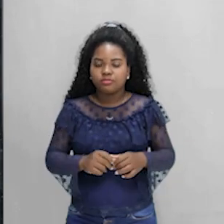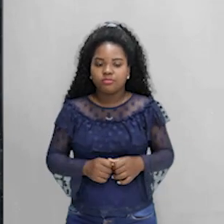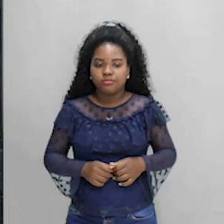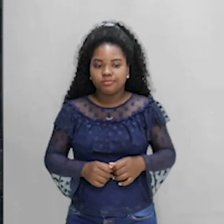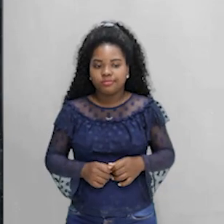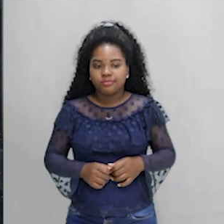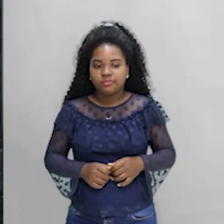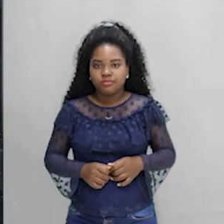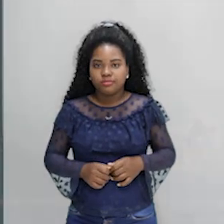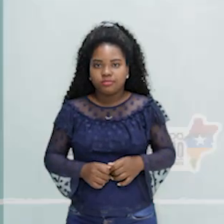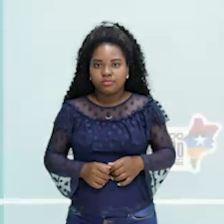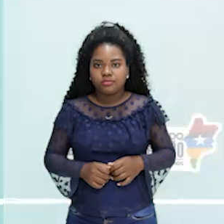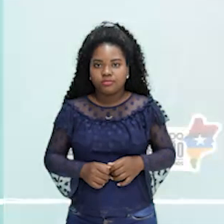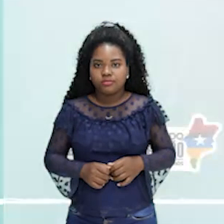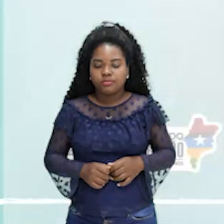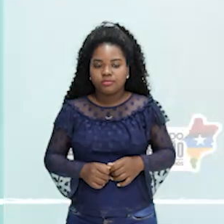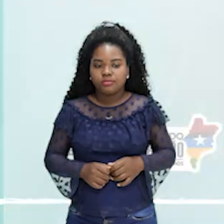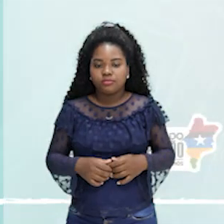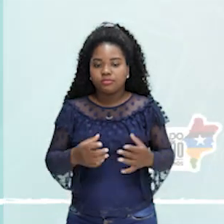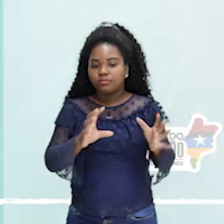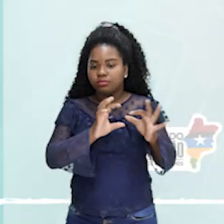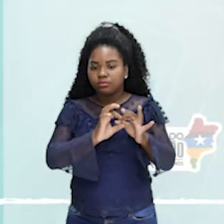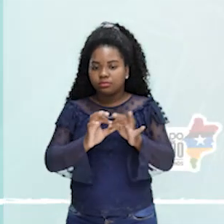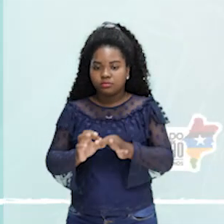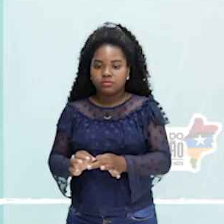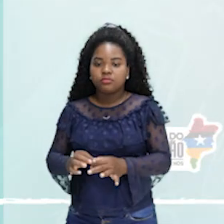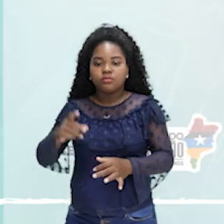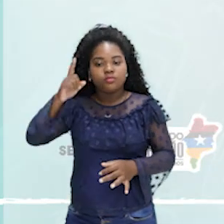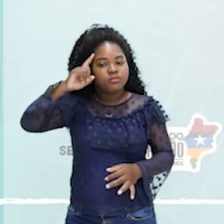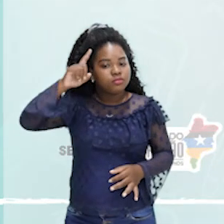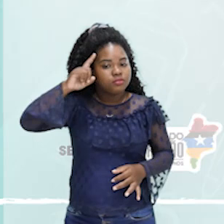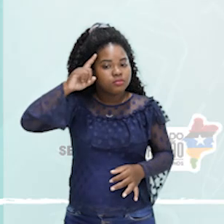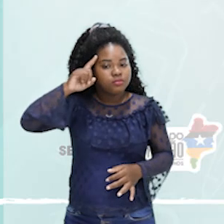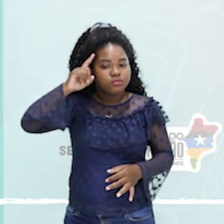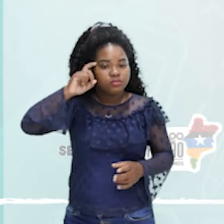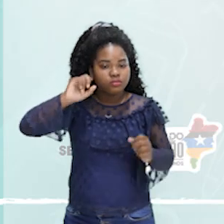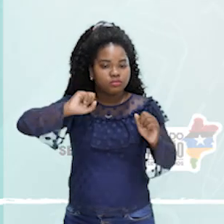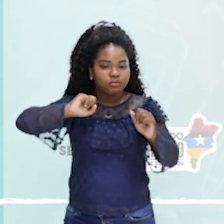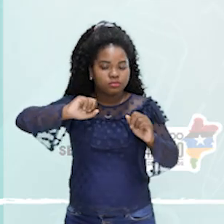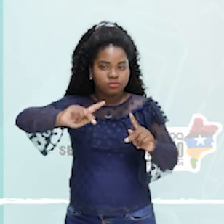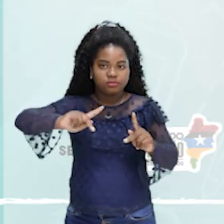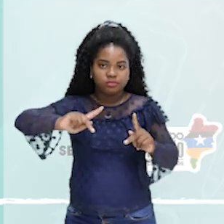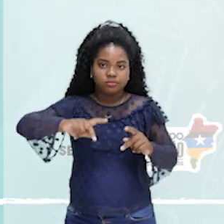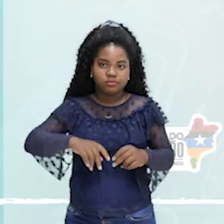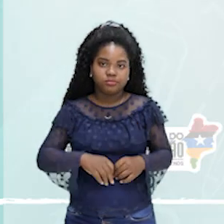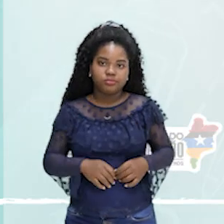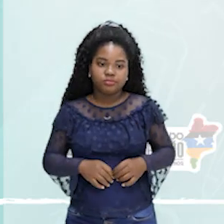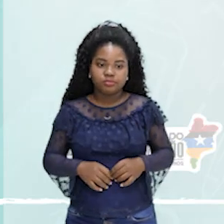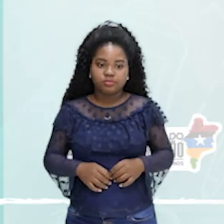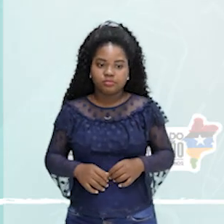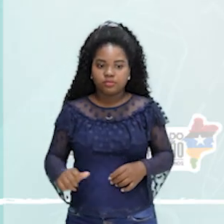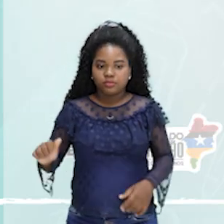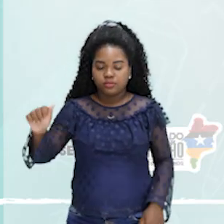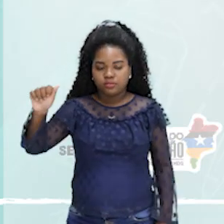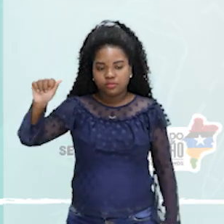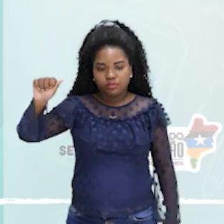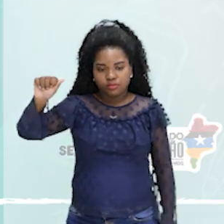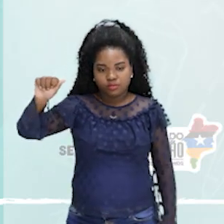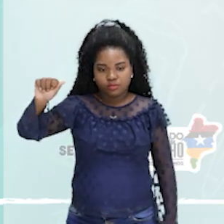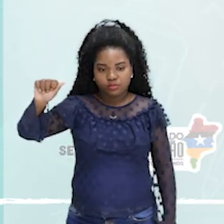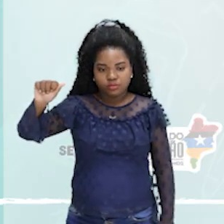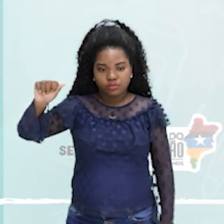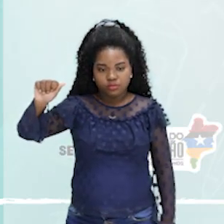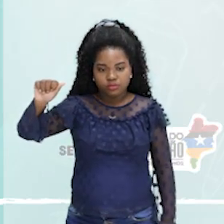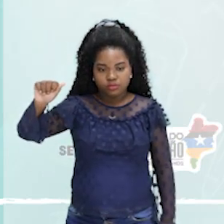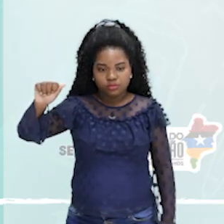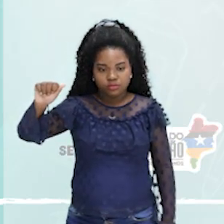cartoon contextualizado, ou seja, ele está presente em assuntos do nosso dia a dia atualmente. Letra A. Então, o